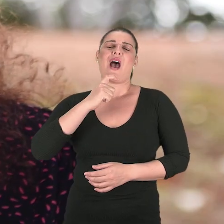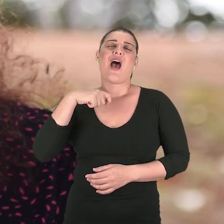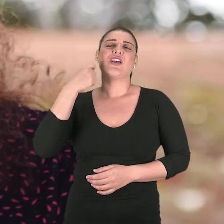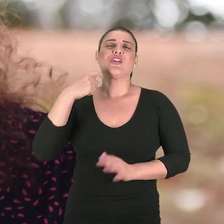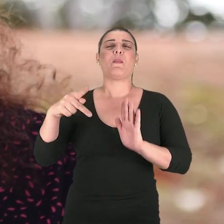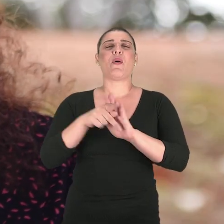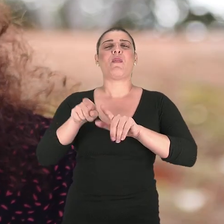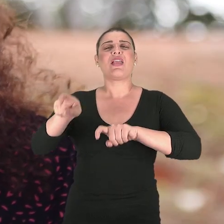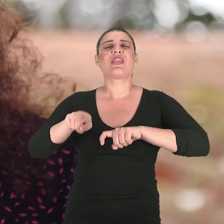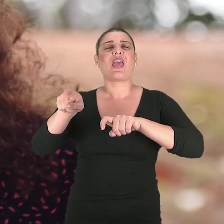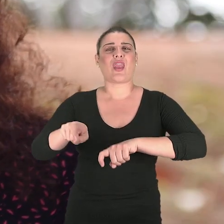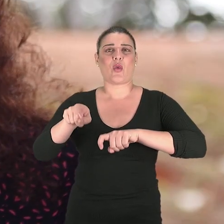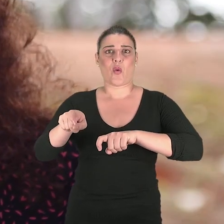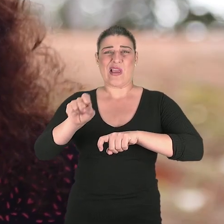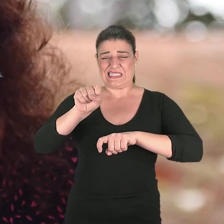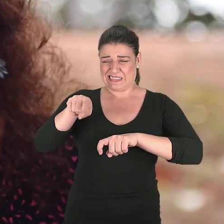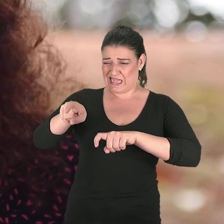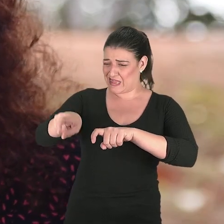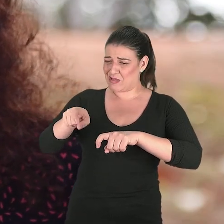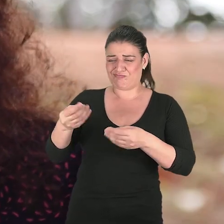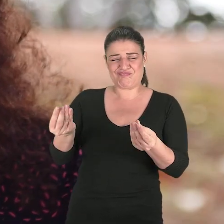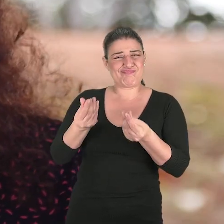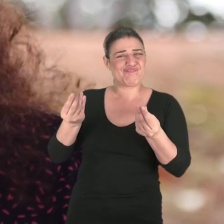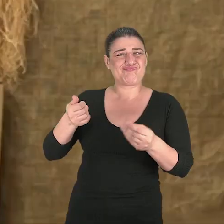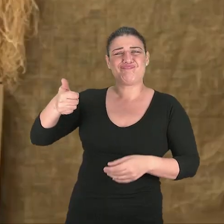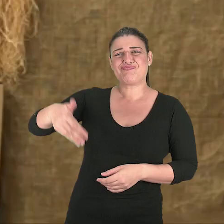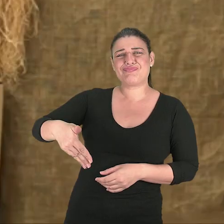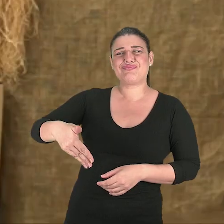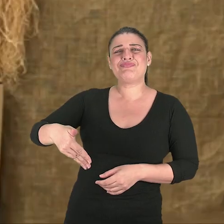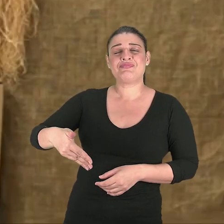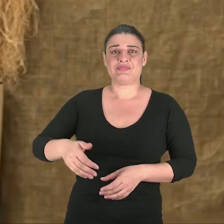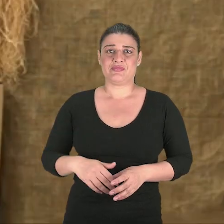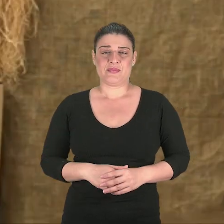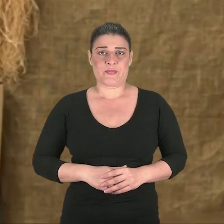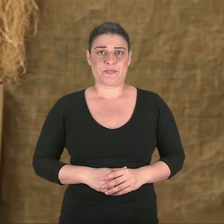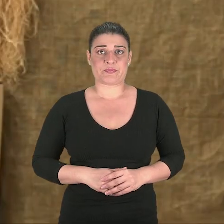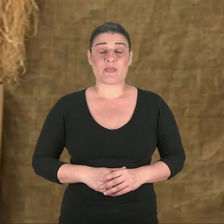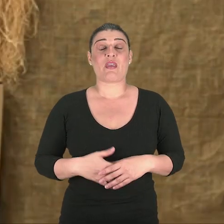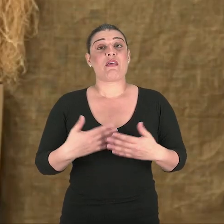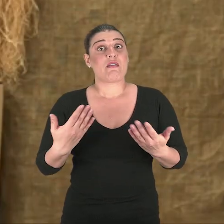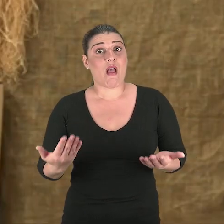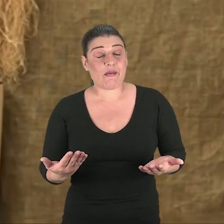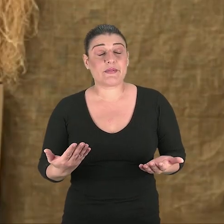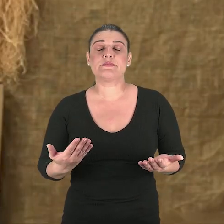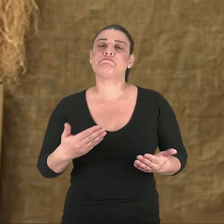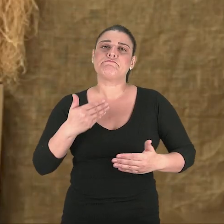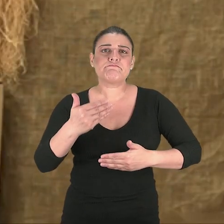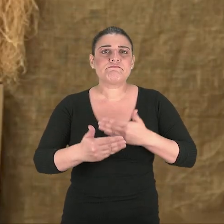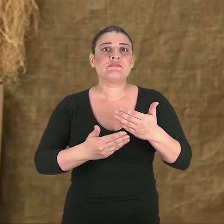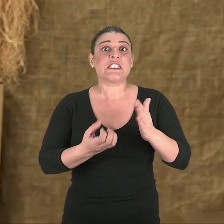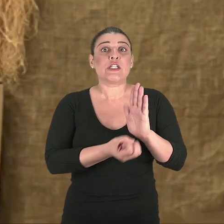interior. Então, assim, tudo que era do interior era visto como de má qualidade. Até que vieram, né,